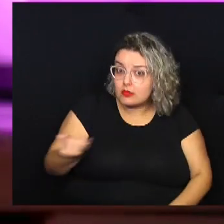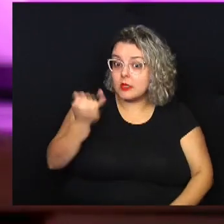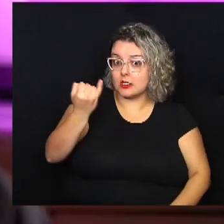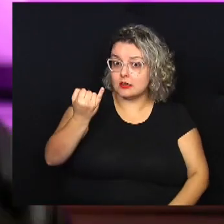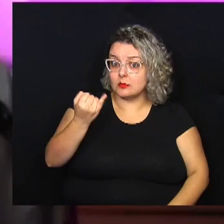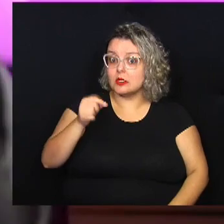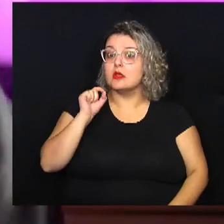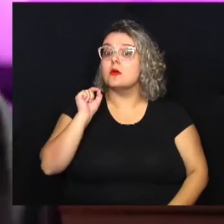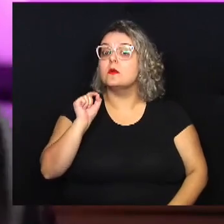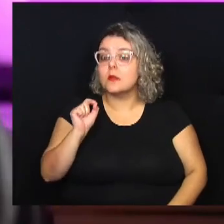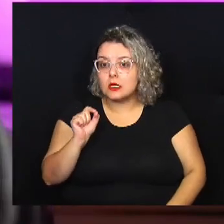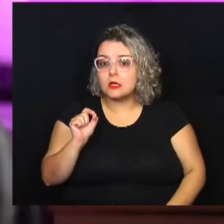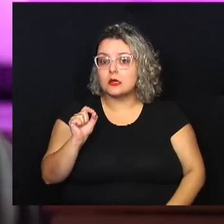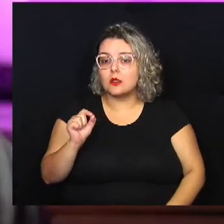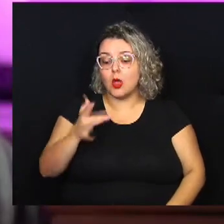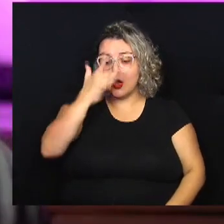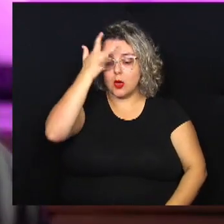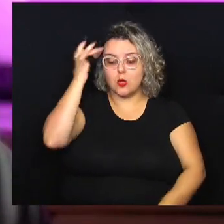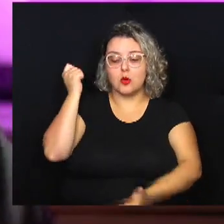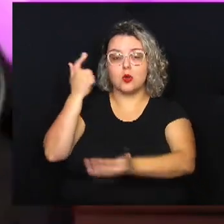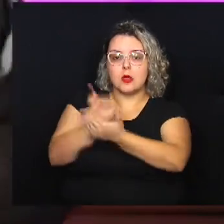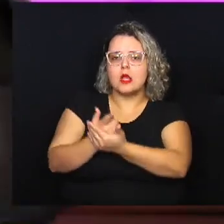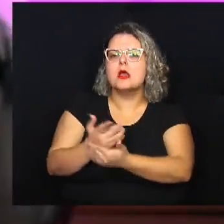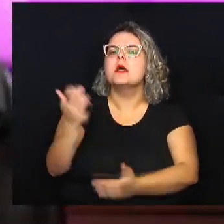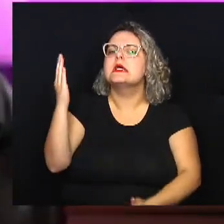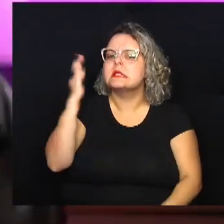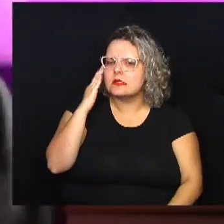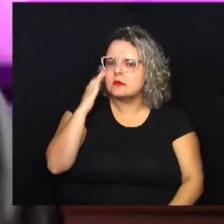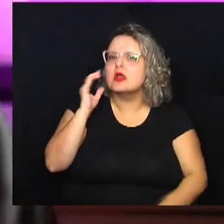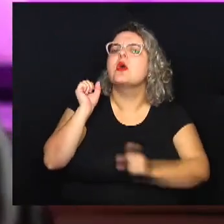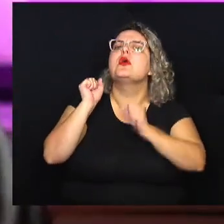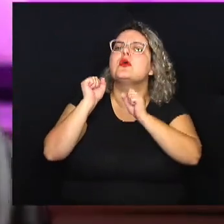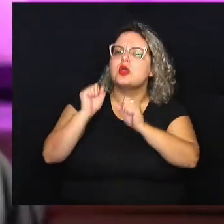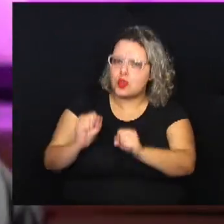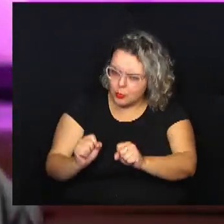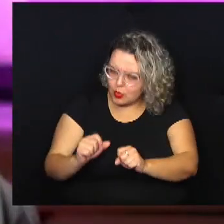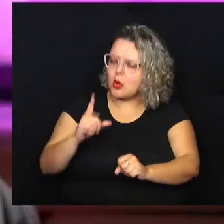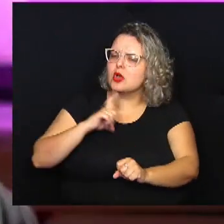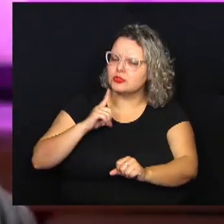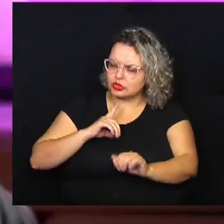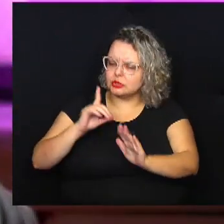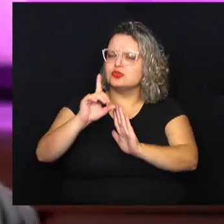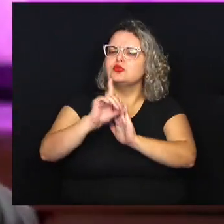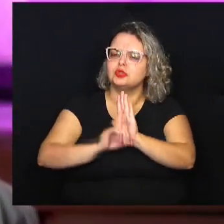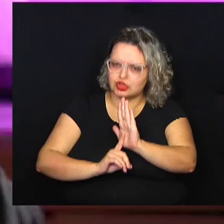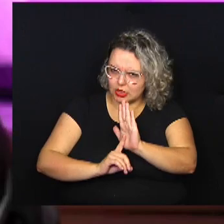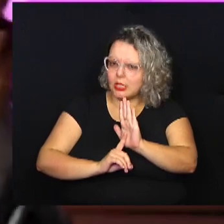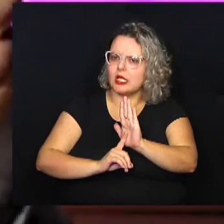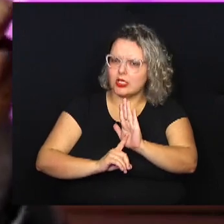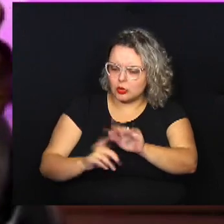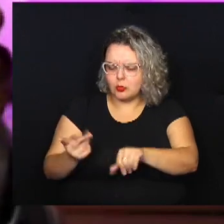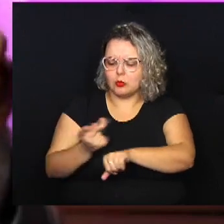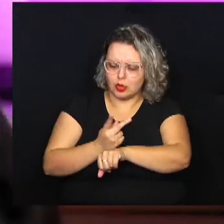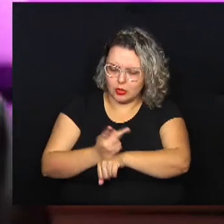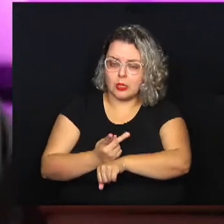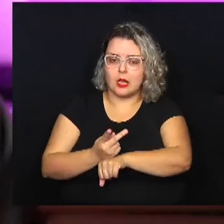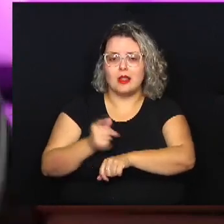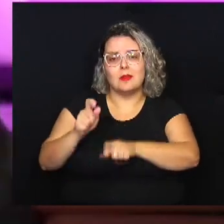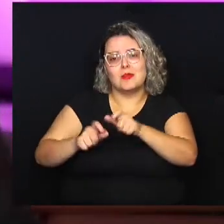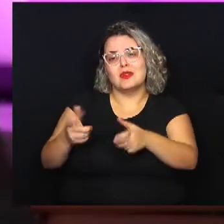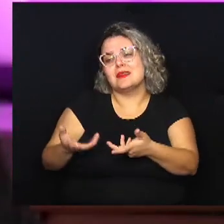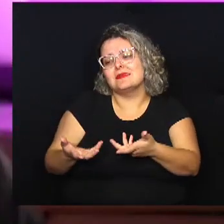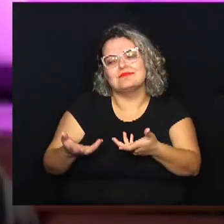ainda, deixar o consumidor saber que ele pode correr atrás dos direitos dele, né? Muita gente acaba não entrando